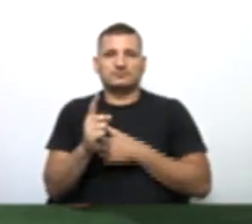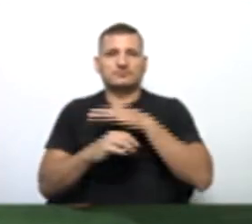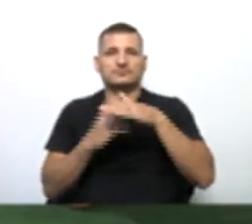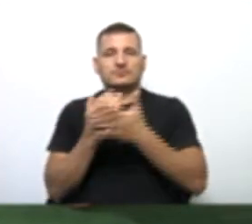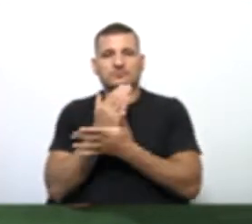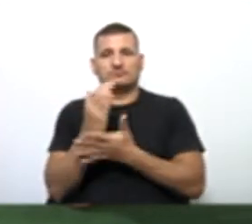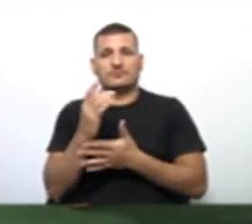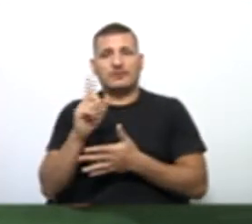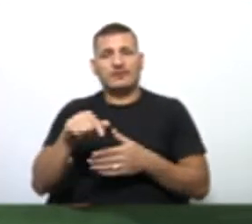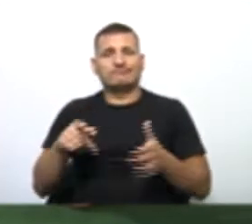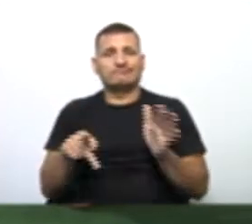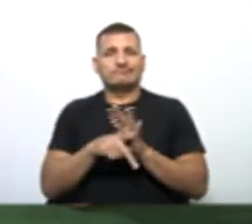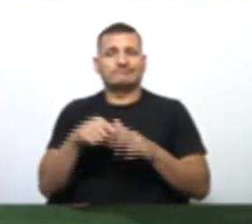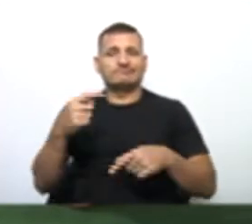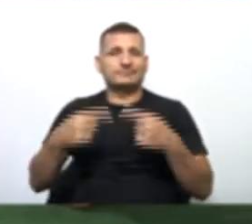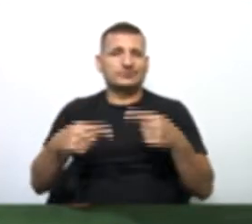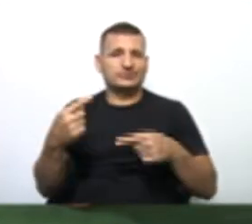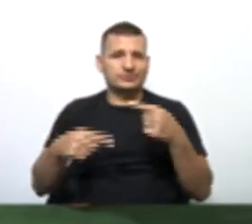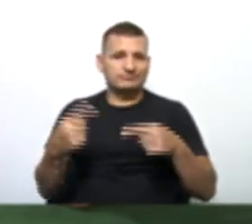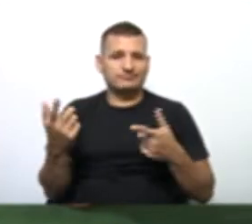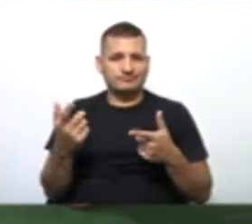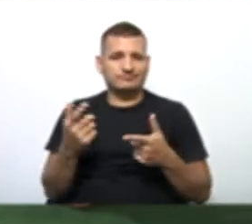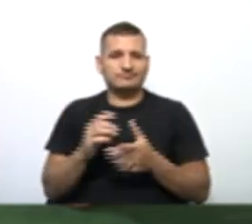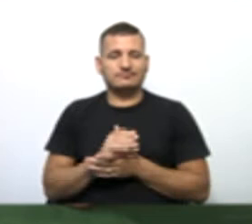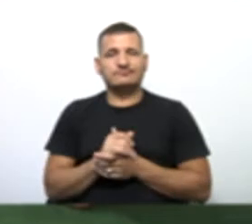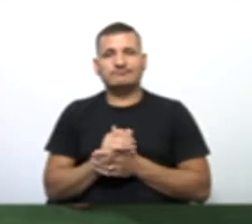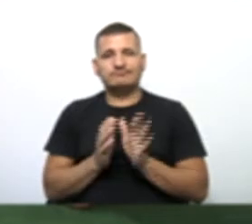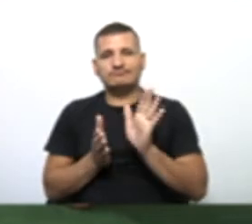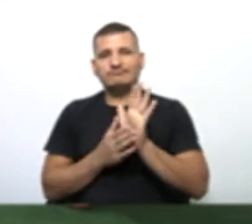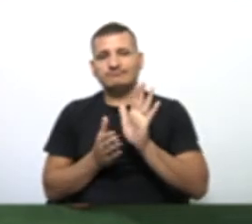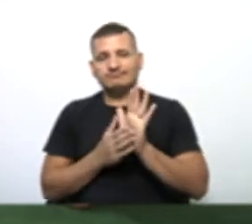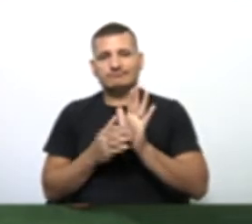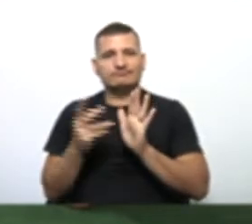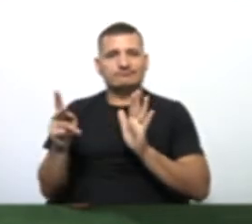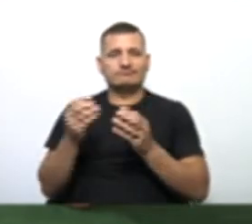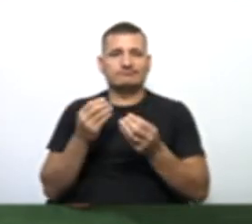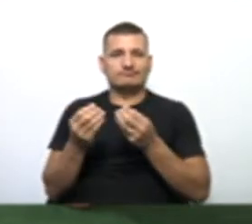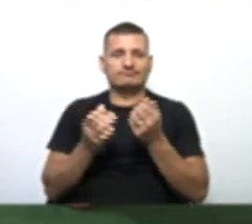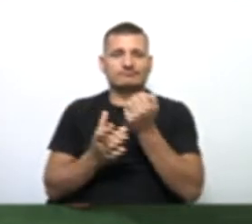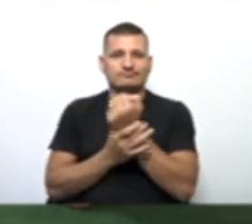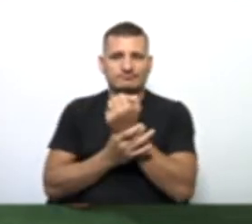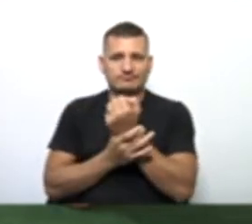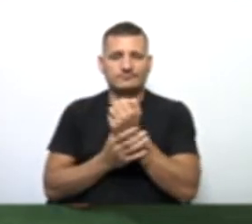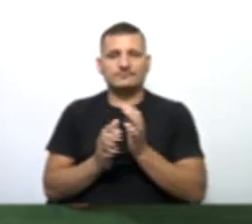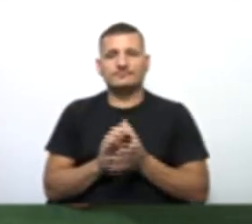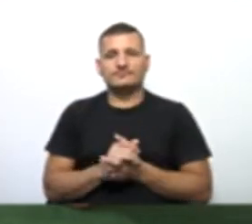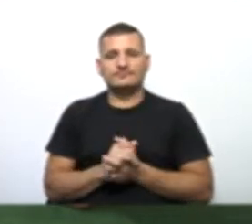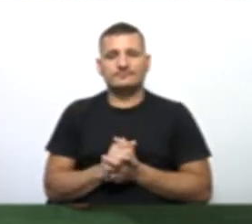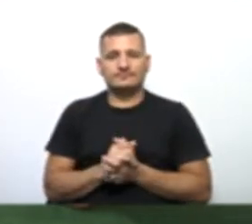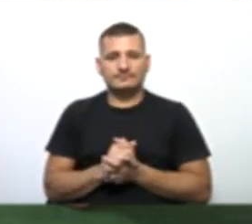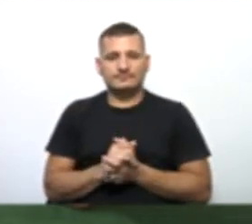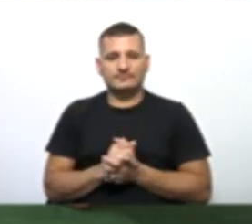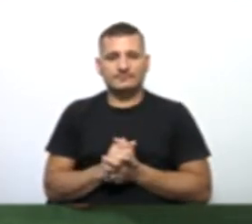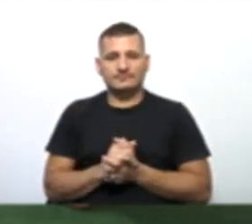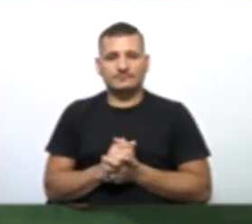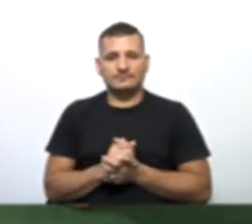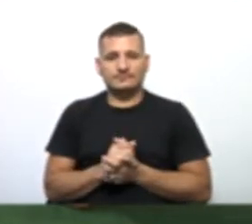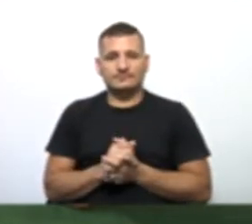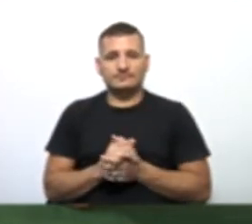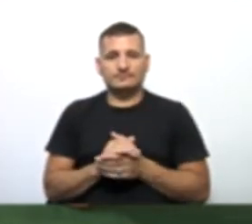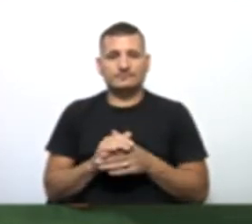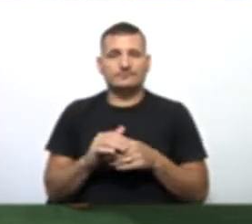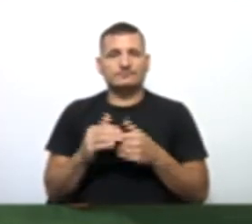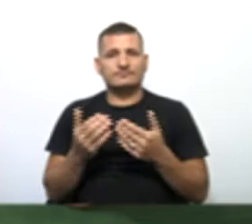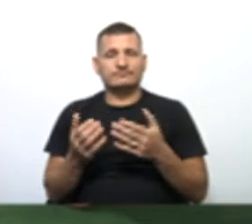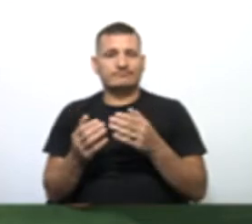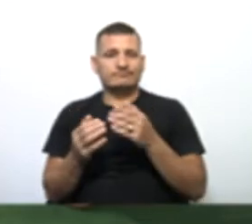sentido de proposta, né, de como segurança. Isso, exato. Então, sendo assim, essa liberação, você